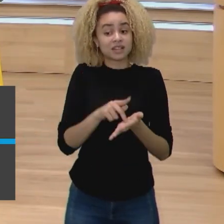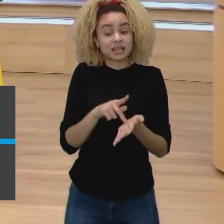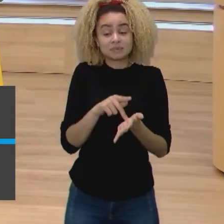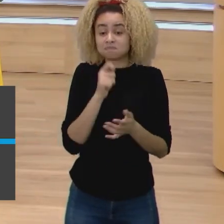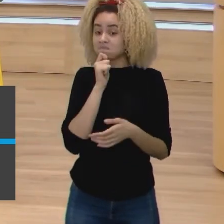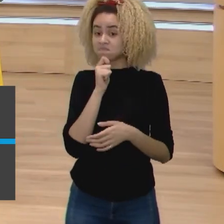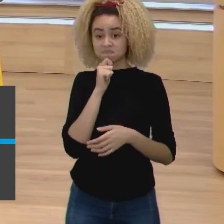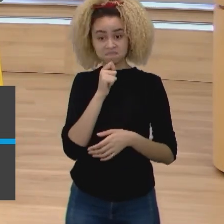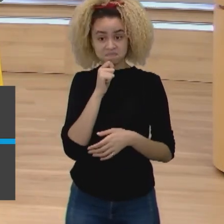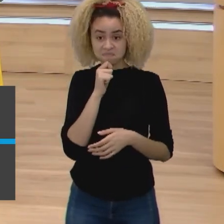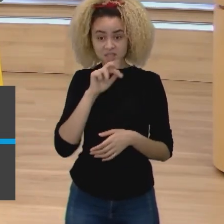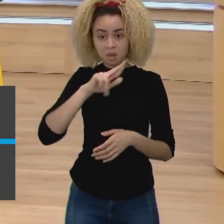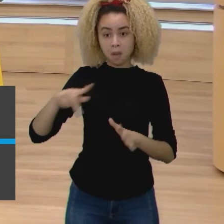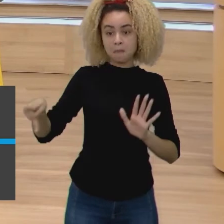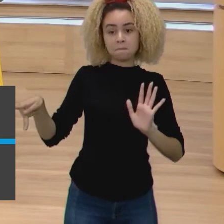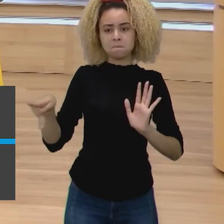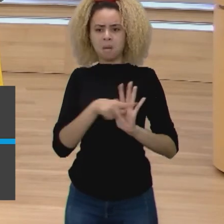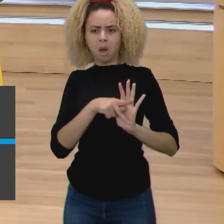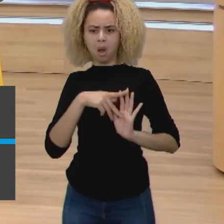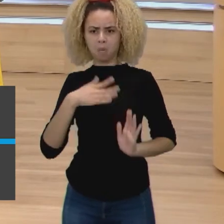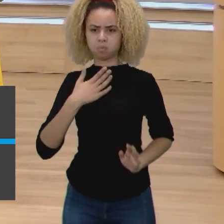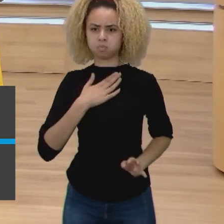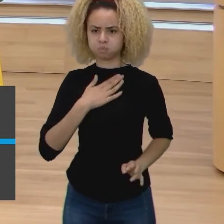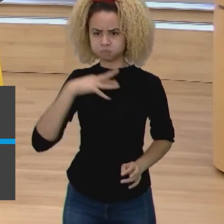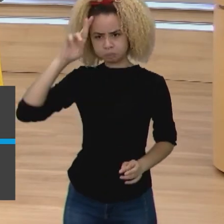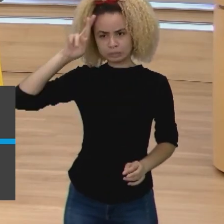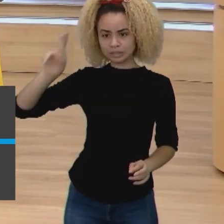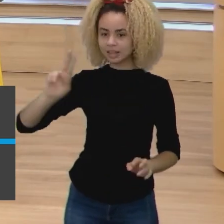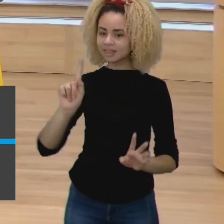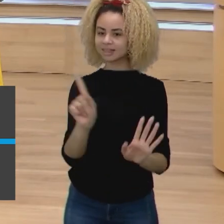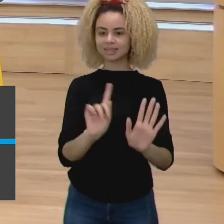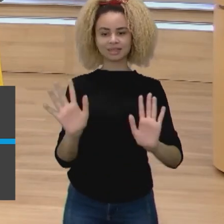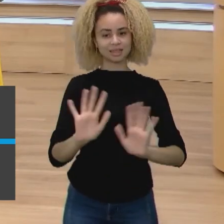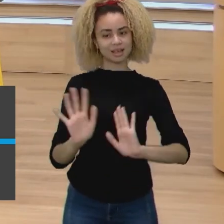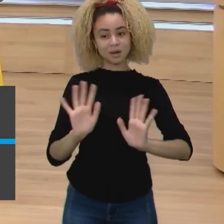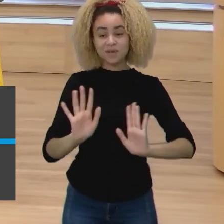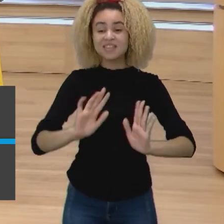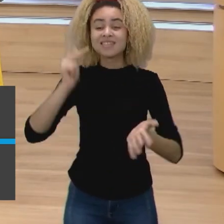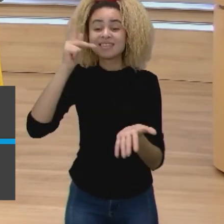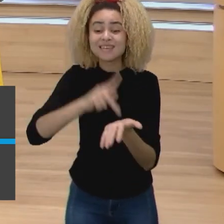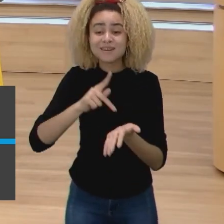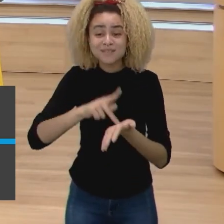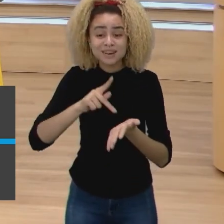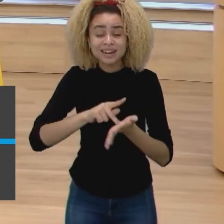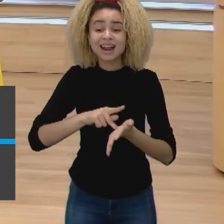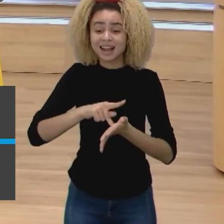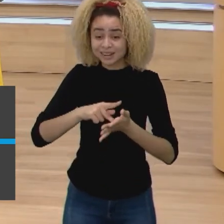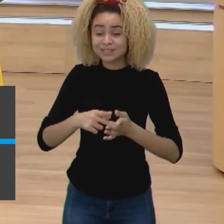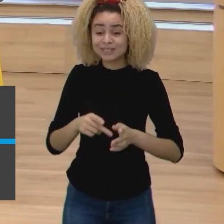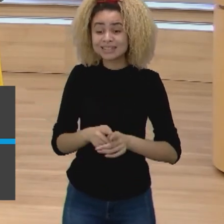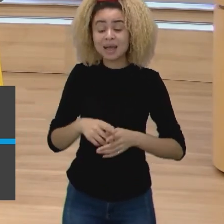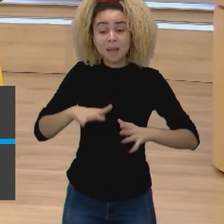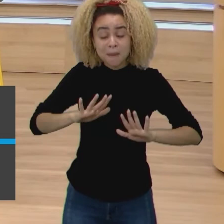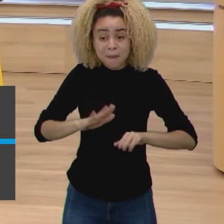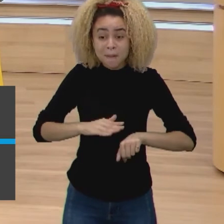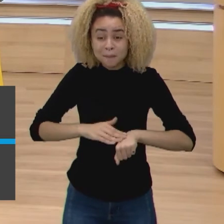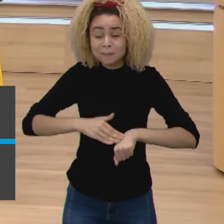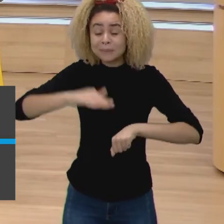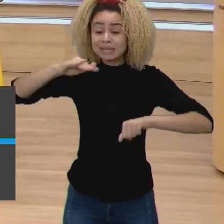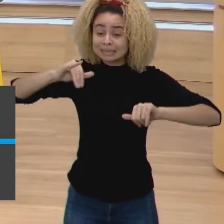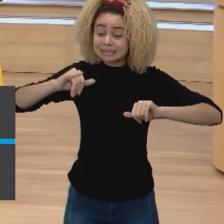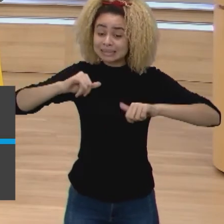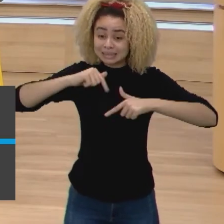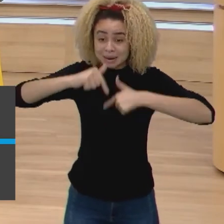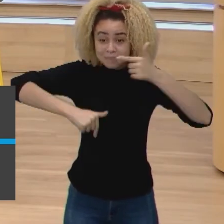ainda proprietário daquilo que você produz. Então, você acaba sendo, na verdade, até mais explorado do que você era,